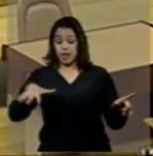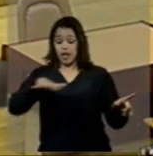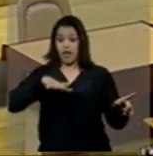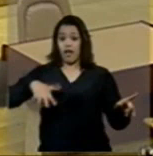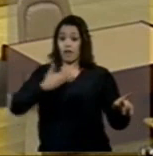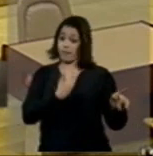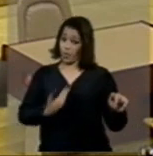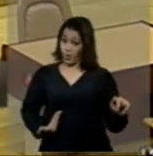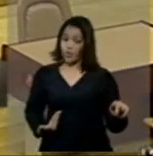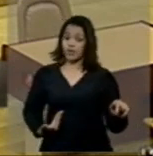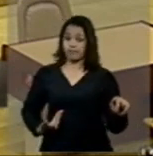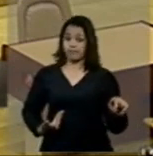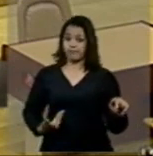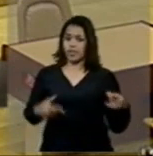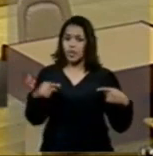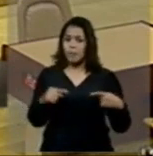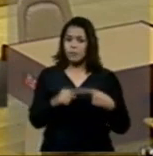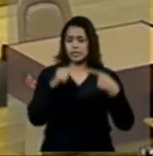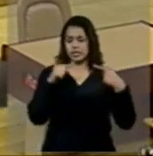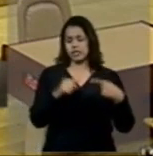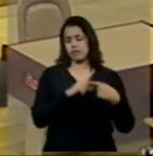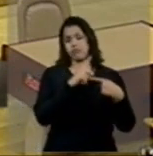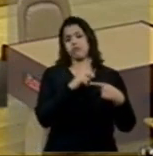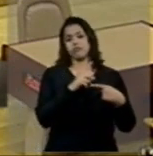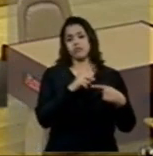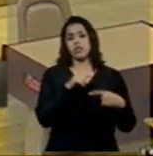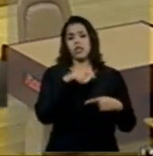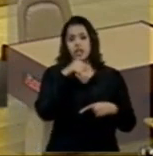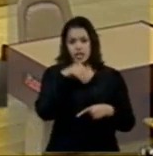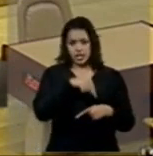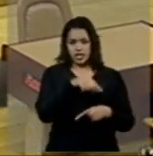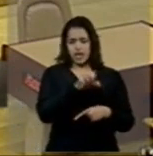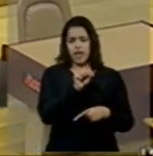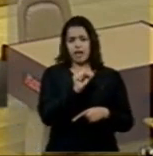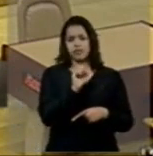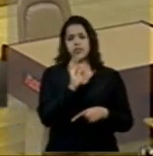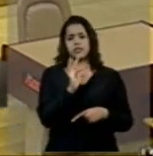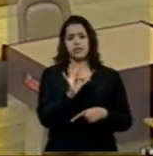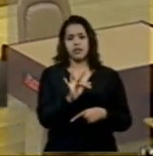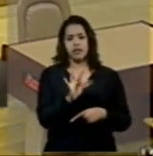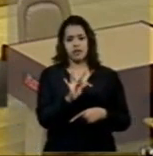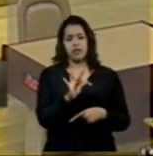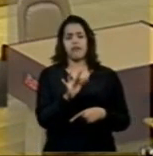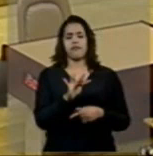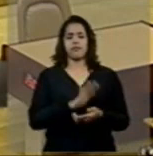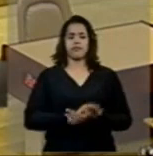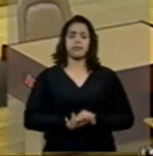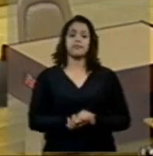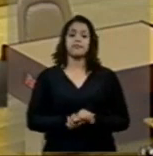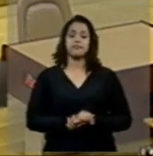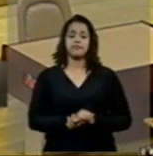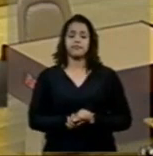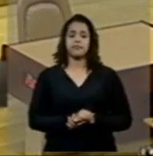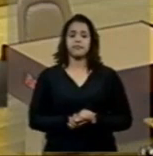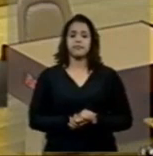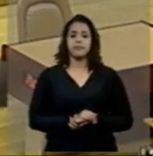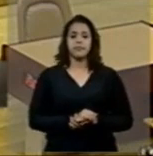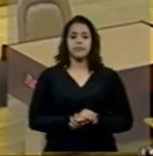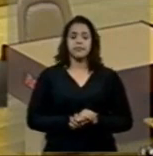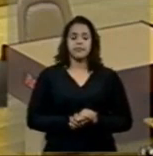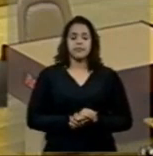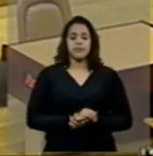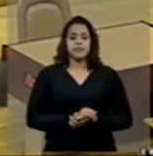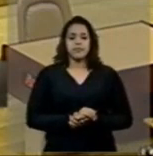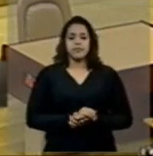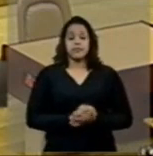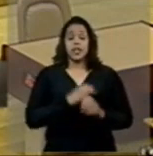em conformidade com os parâmetros estabelecidos por este Supremo Tribunal Federal. Digo, a regulamentação